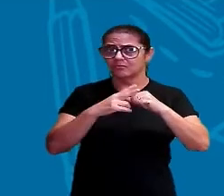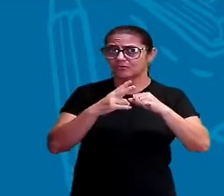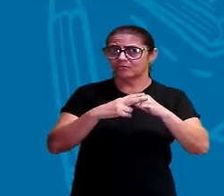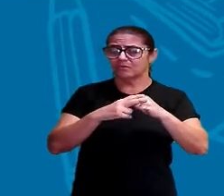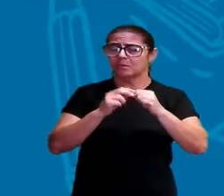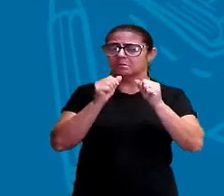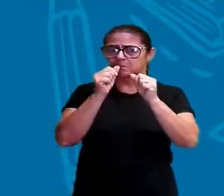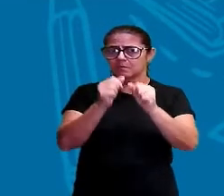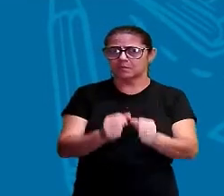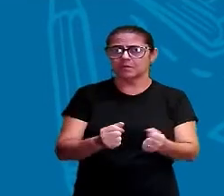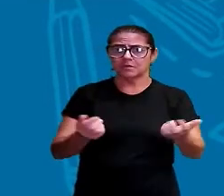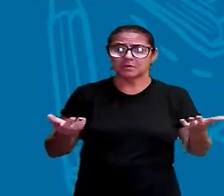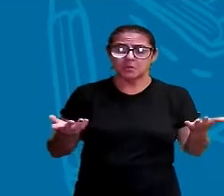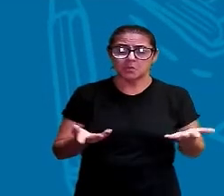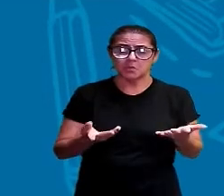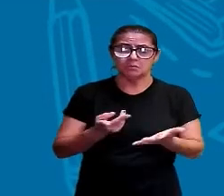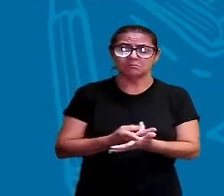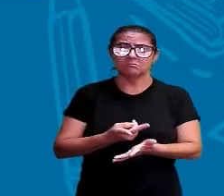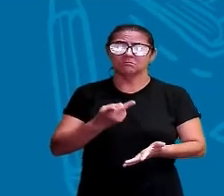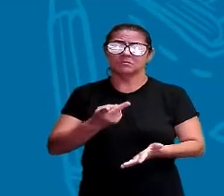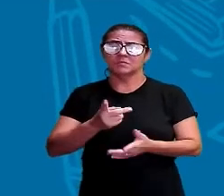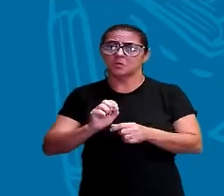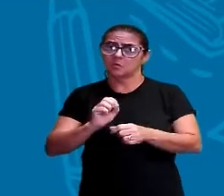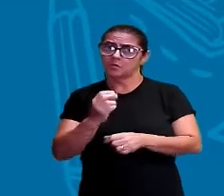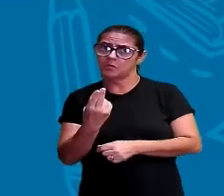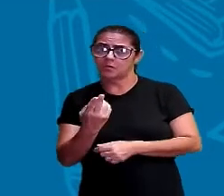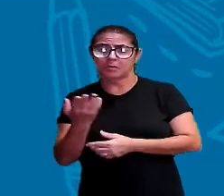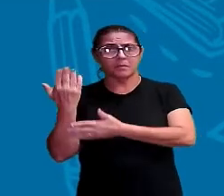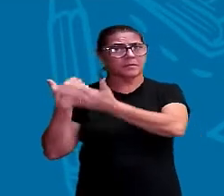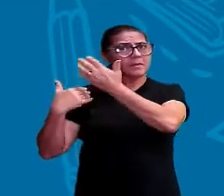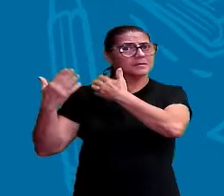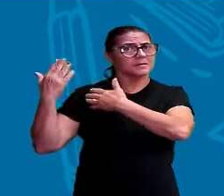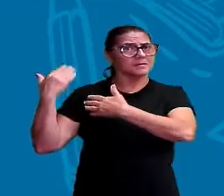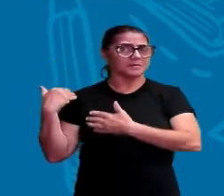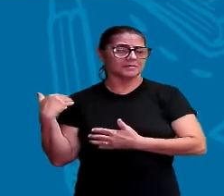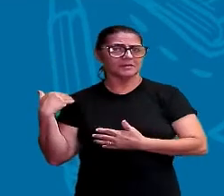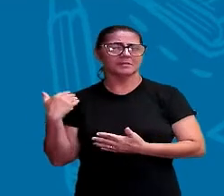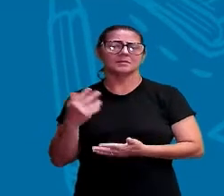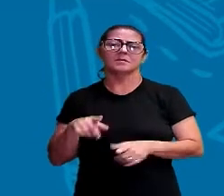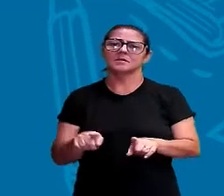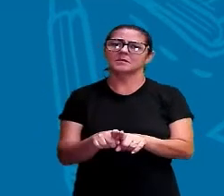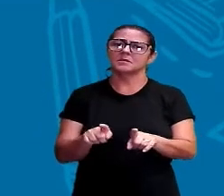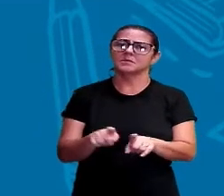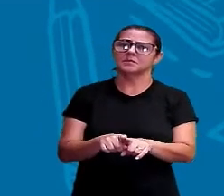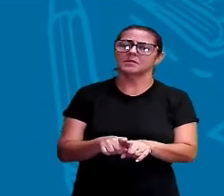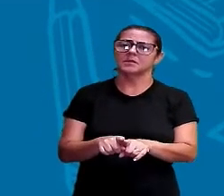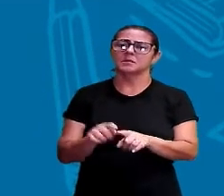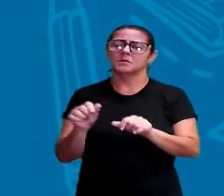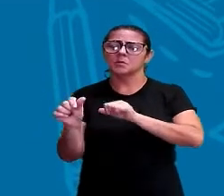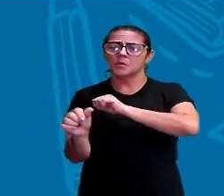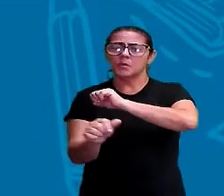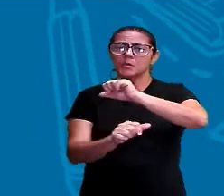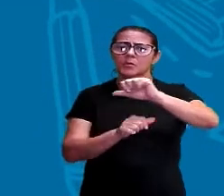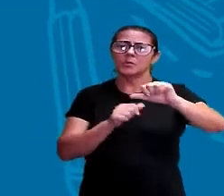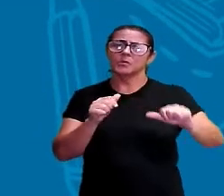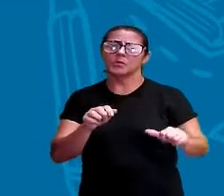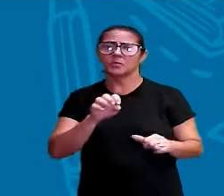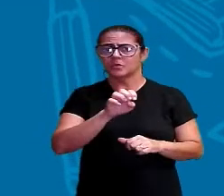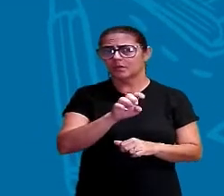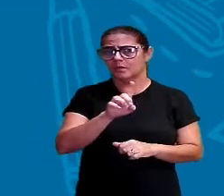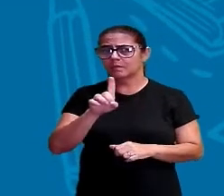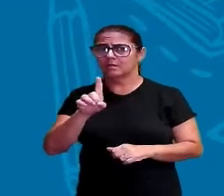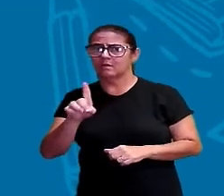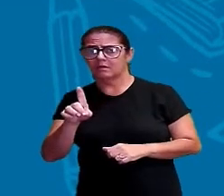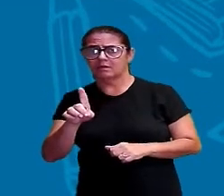no presente e depois com o ED ele pode ficar no passado. A gente tem também o caso do substantivo, que quando a gente coloca o ED se transforma